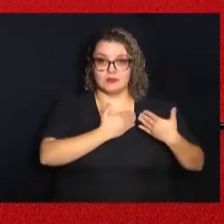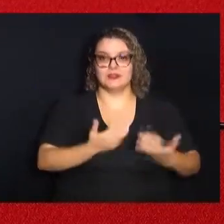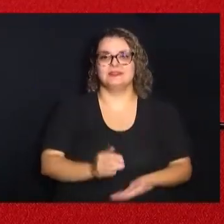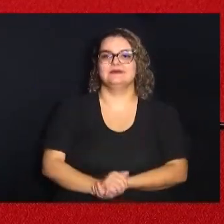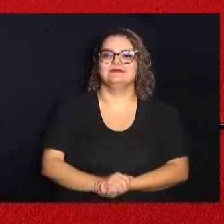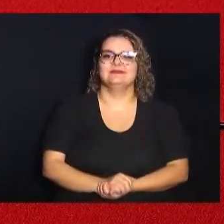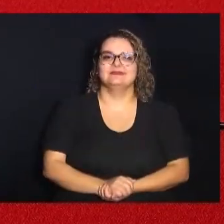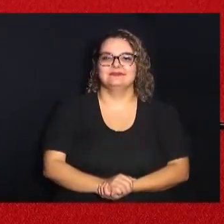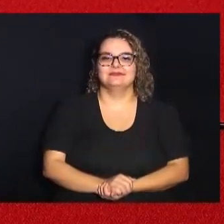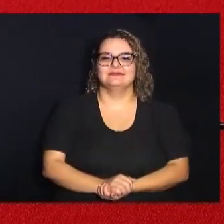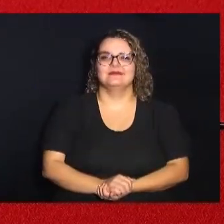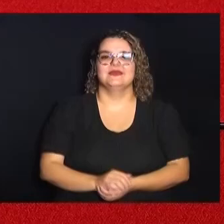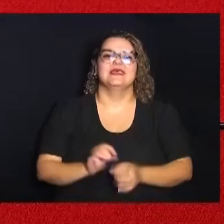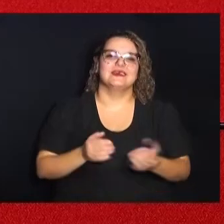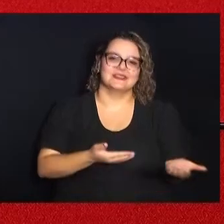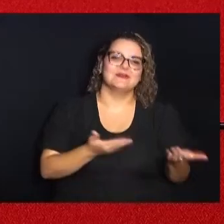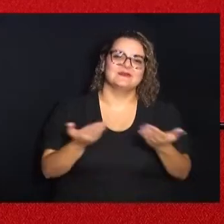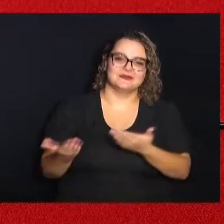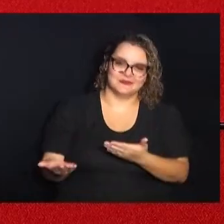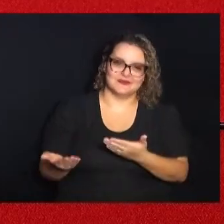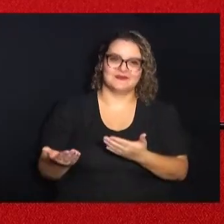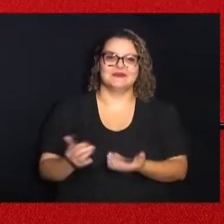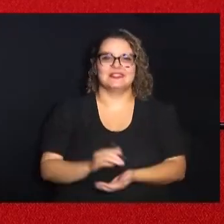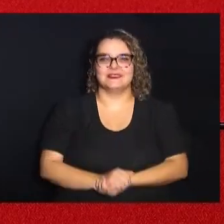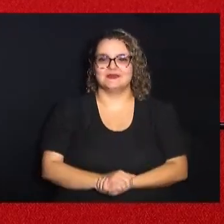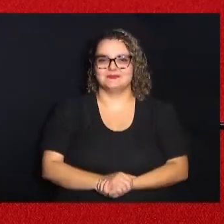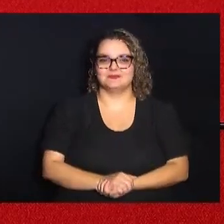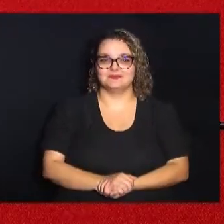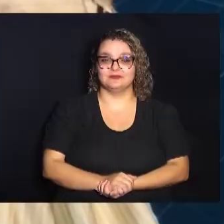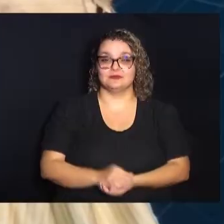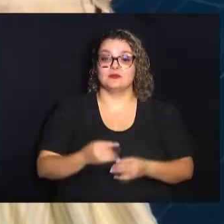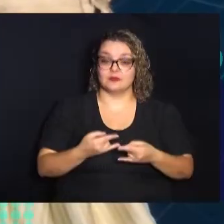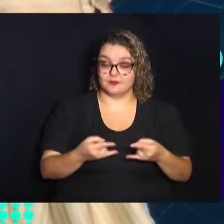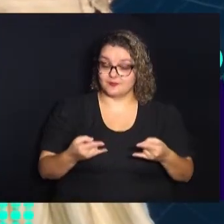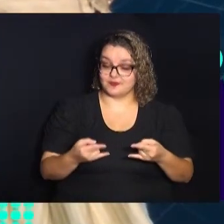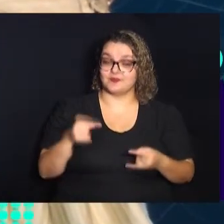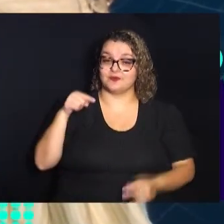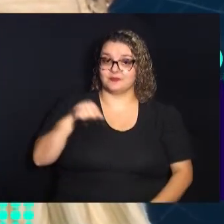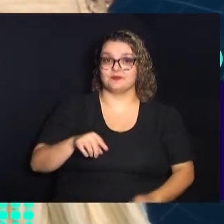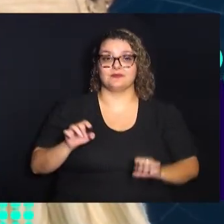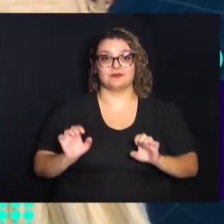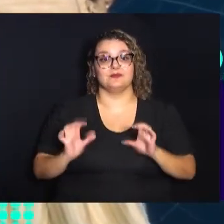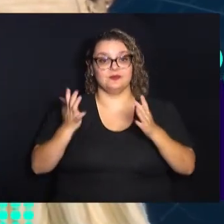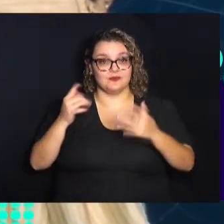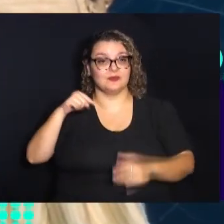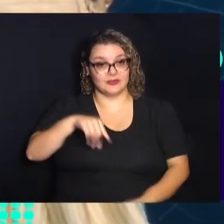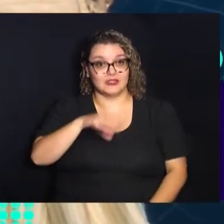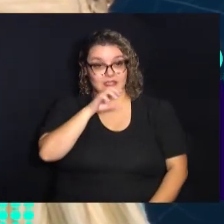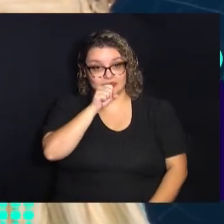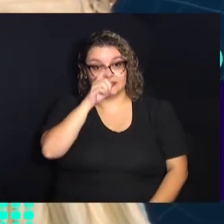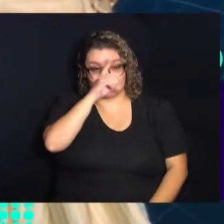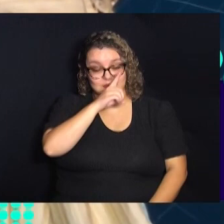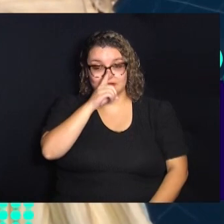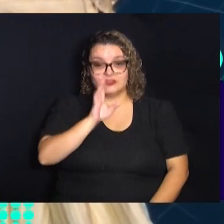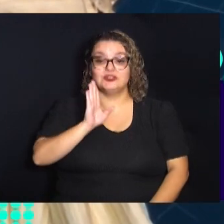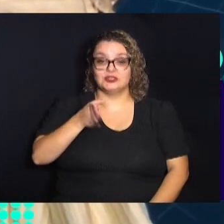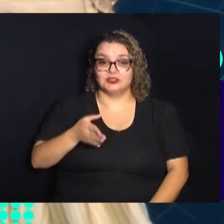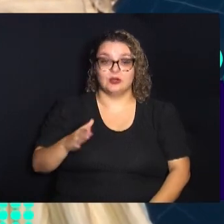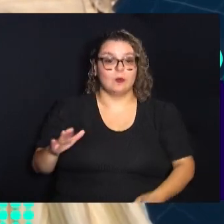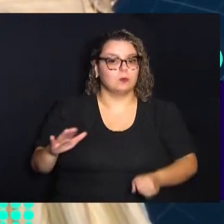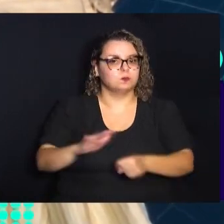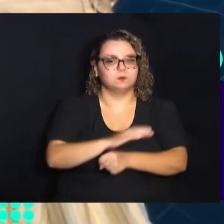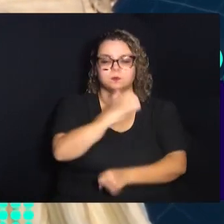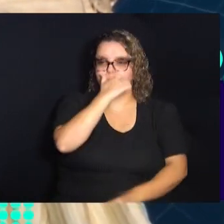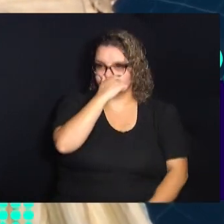Amoreiras esse espetáculo, essa comédia. Os ingressos para este evento deste final de semana